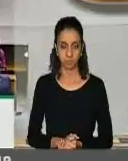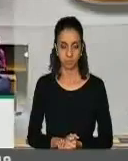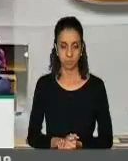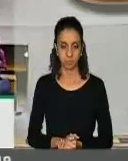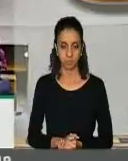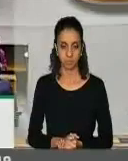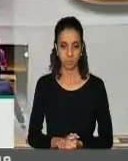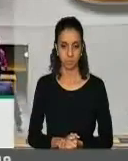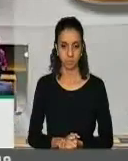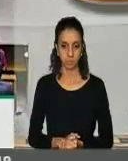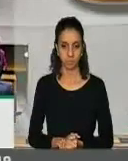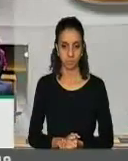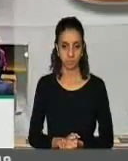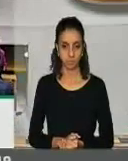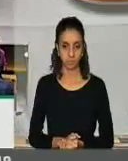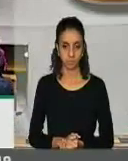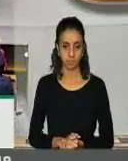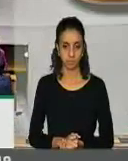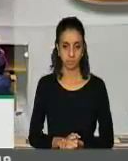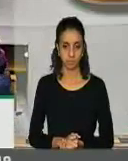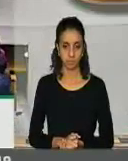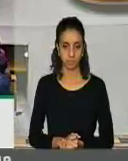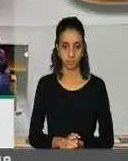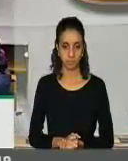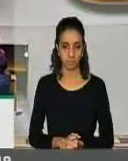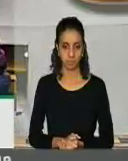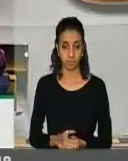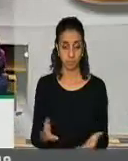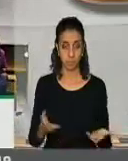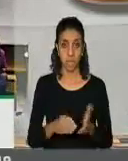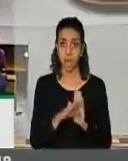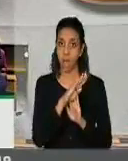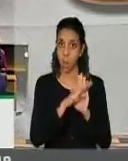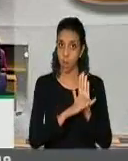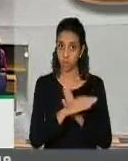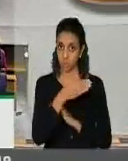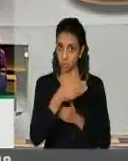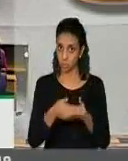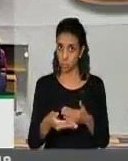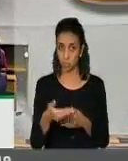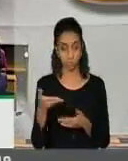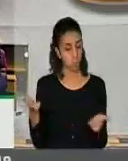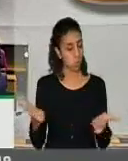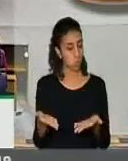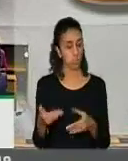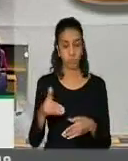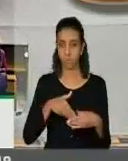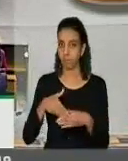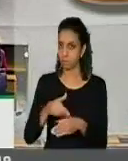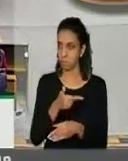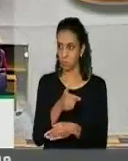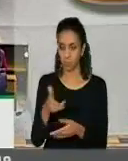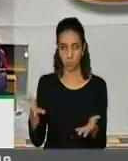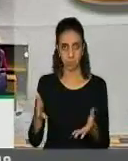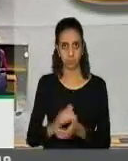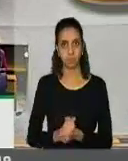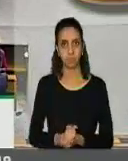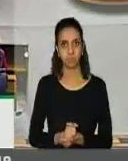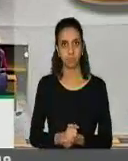Agora em Brasília, 2h50, encerrada agora há pouco, portanto, a ordem do dia, não haverá votação nesta sessão. Dini?